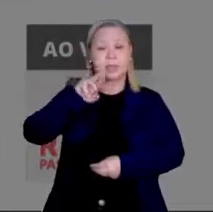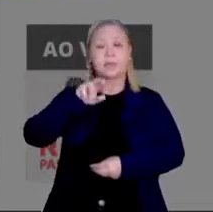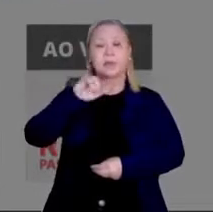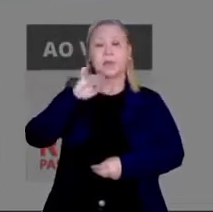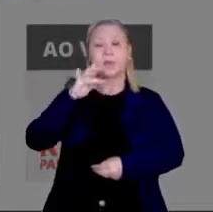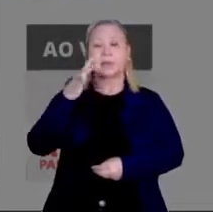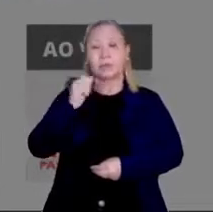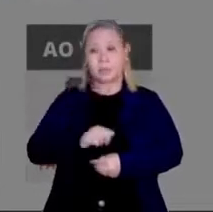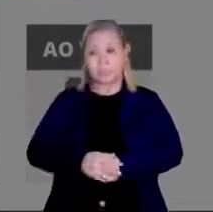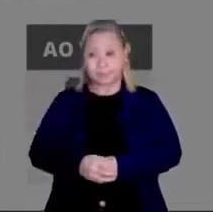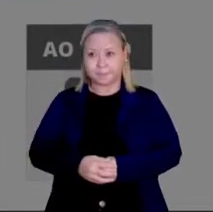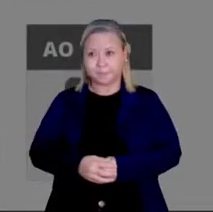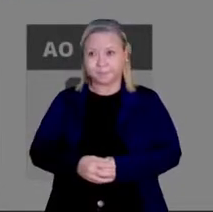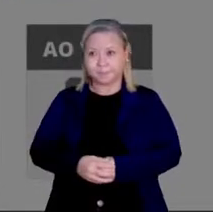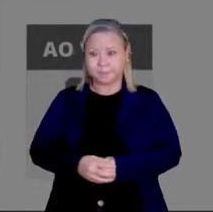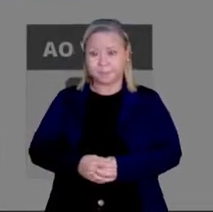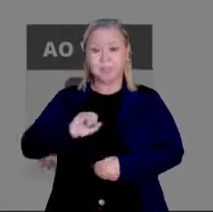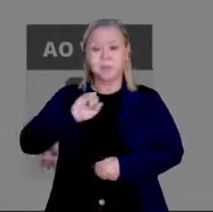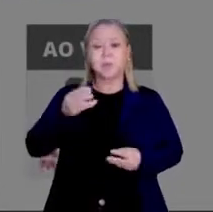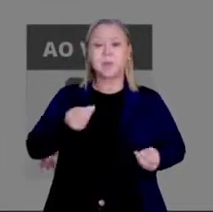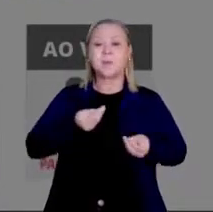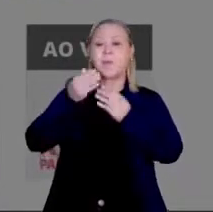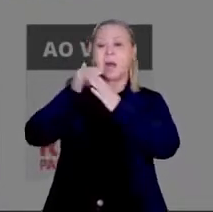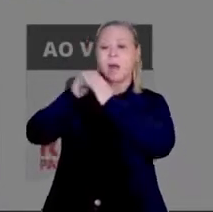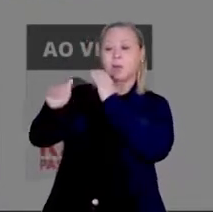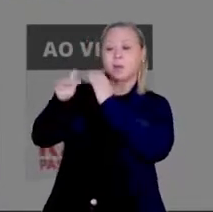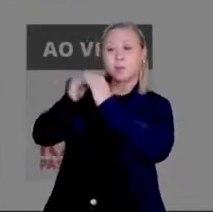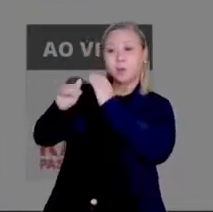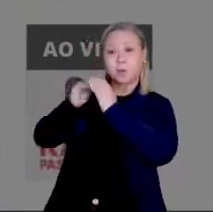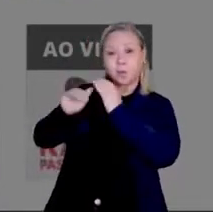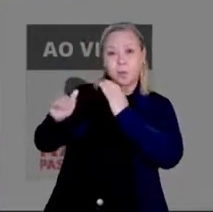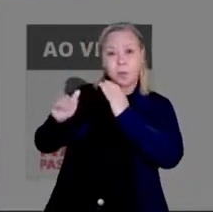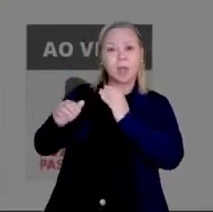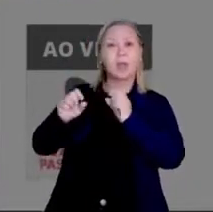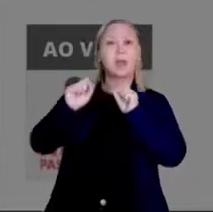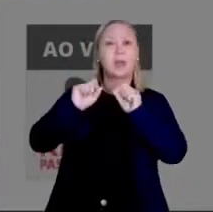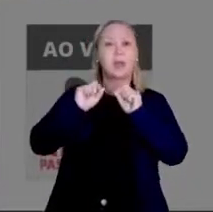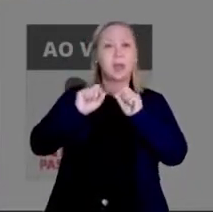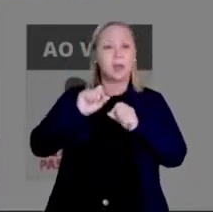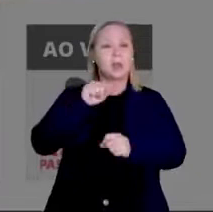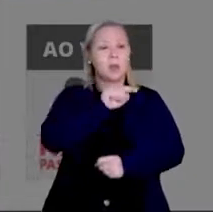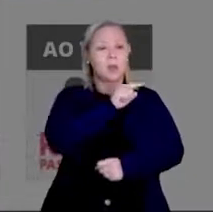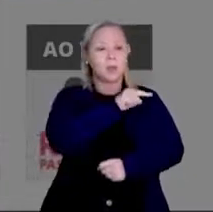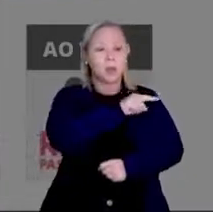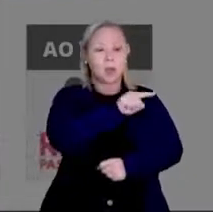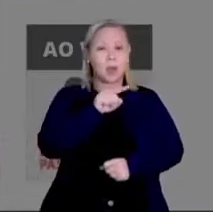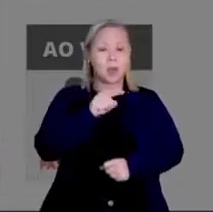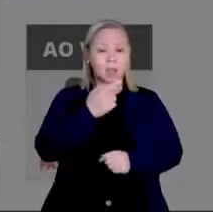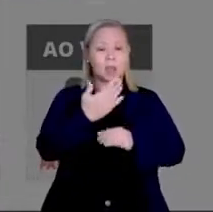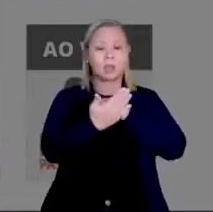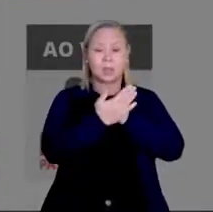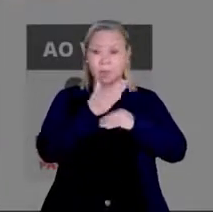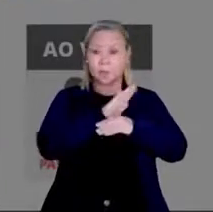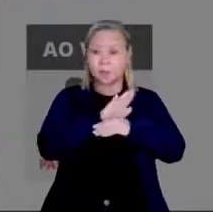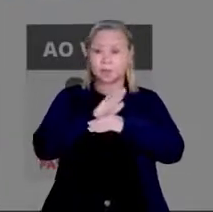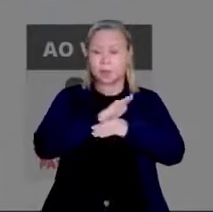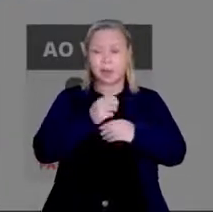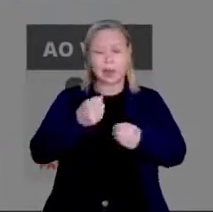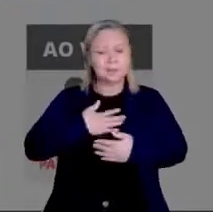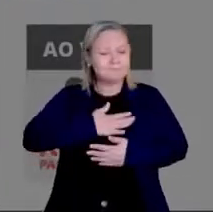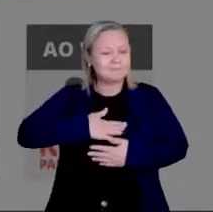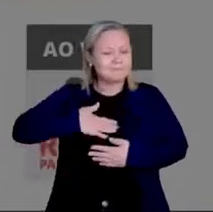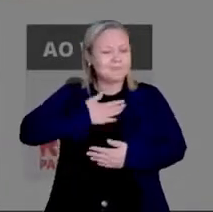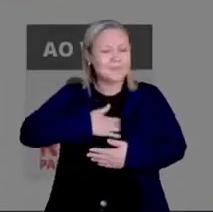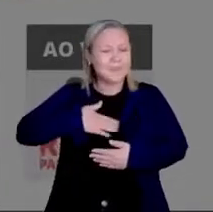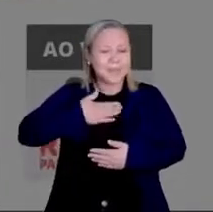você mandar o endereço, eu sinceramente terei muita vontade de ir, até porque é perto. Veja, você está falando de uma